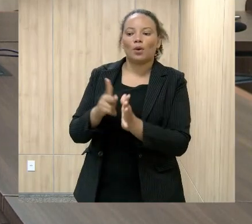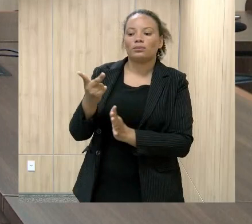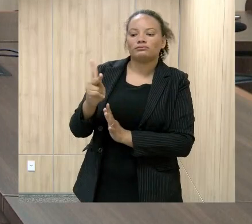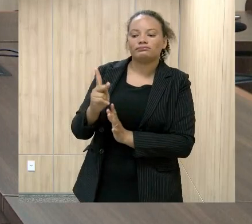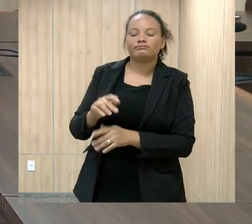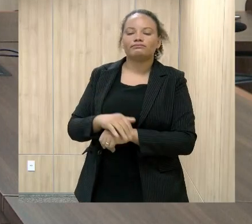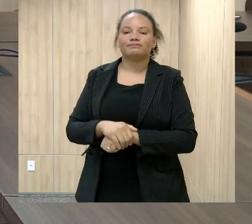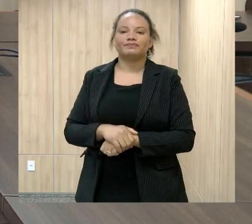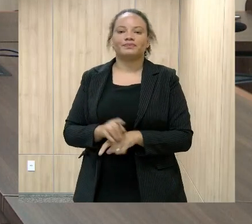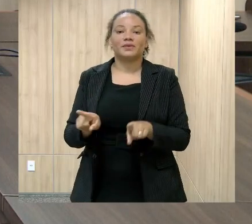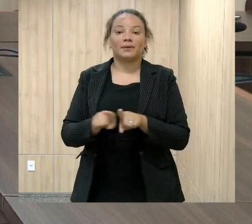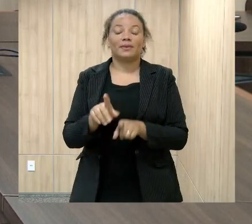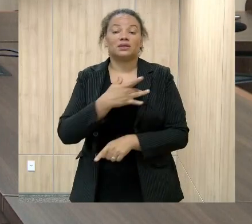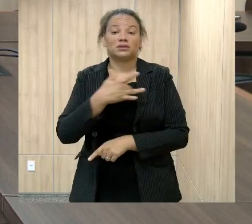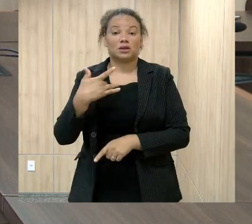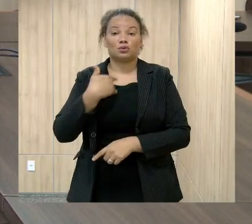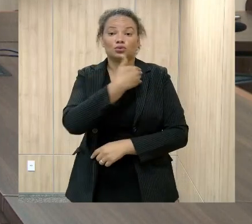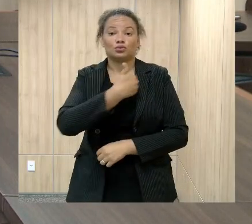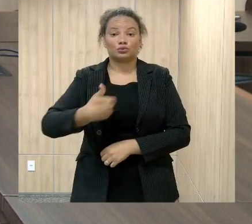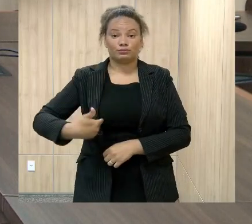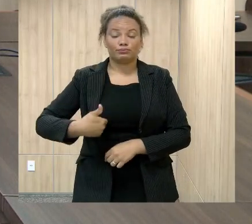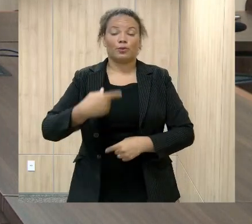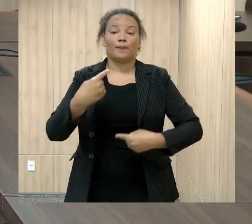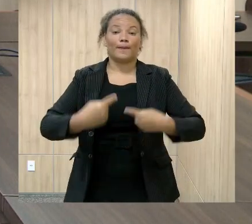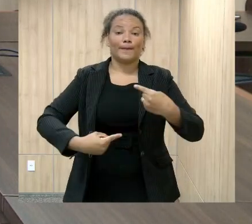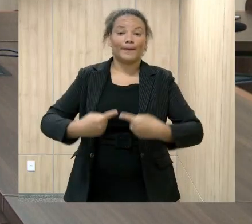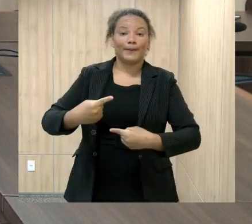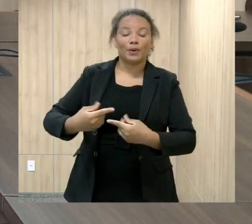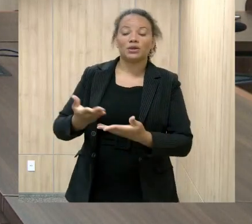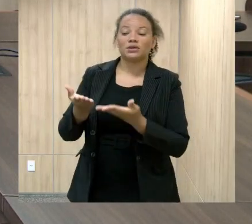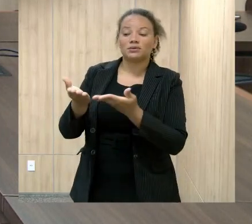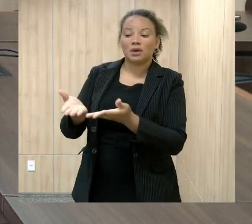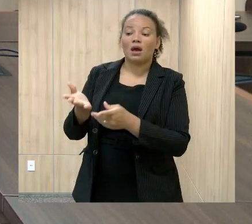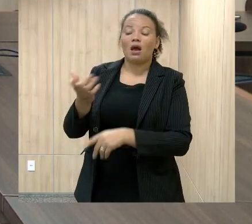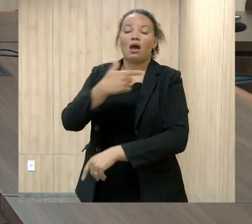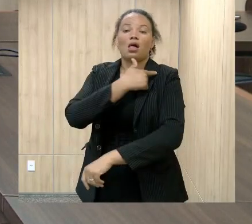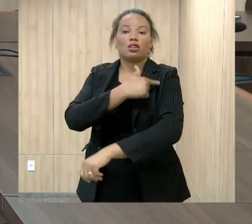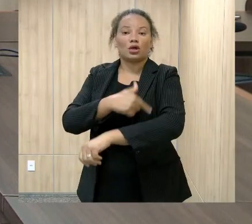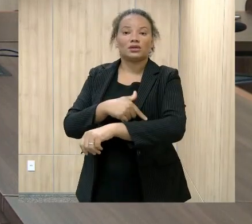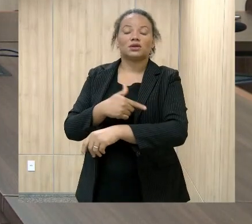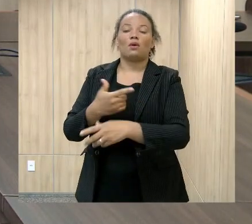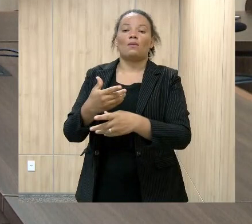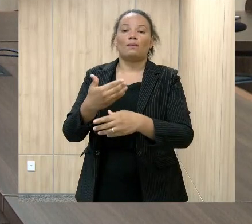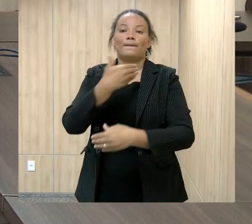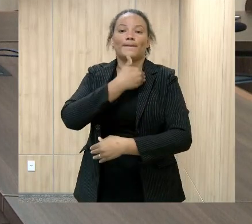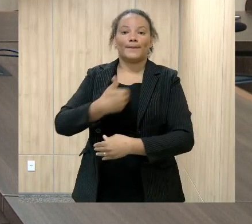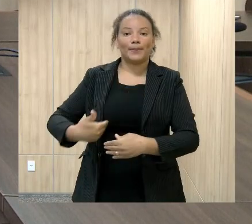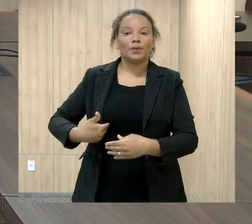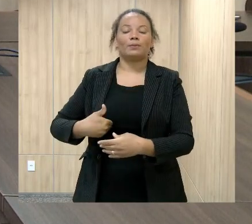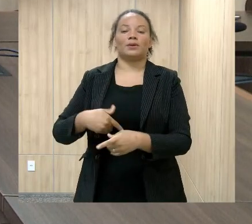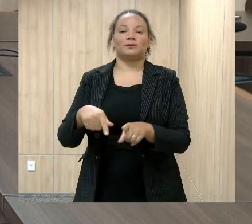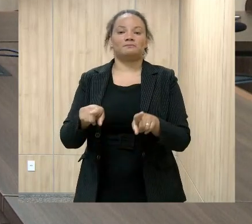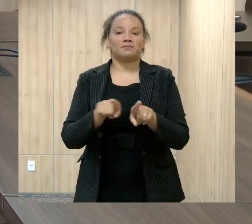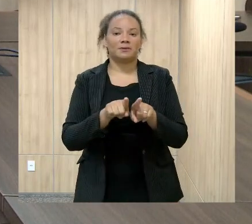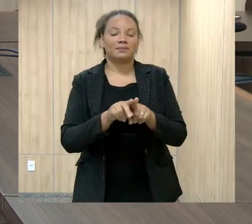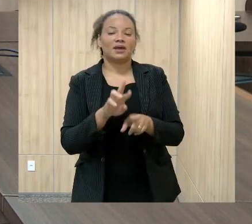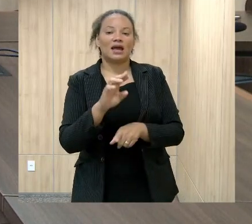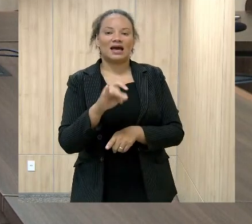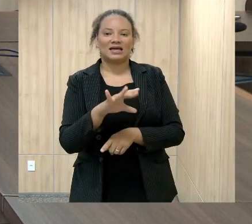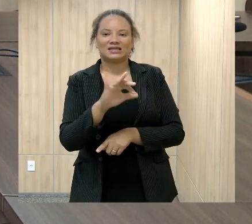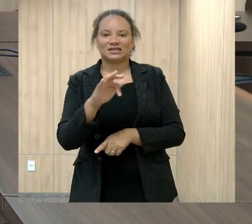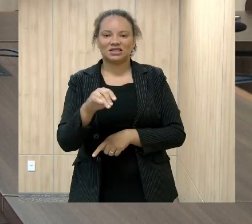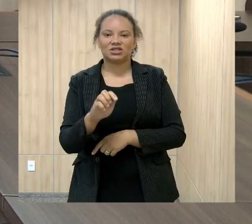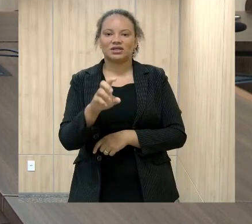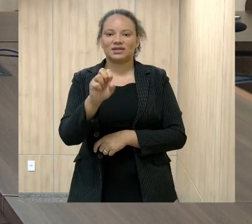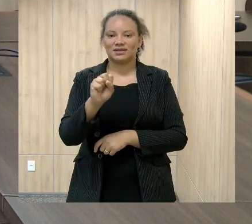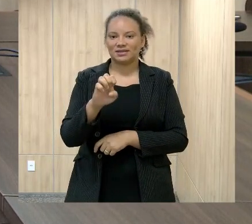previdência e assistência social pública e Universal e solidária educação pública não sexista e antirracista